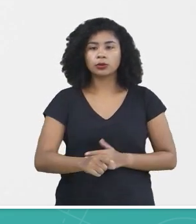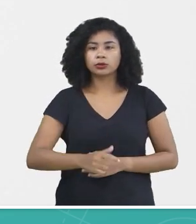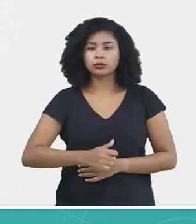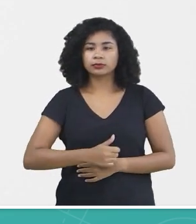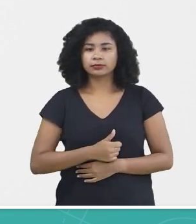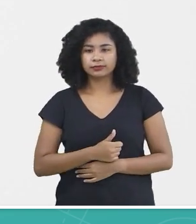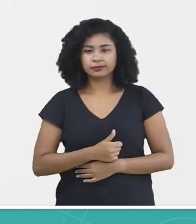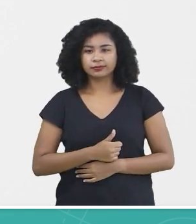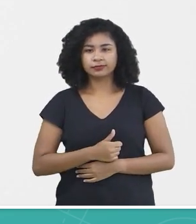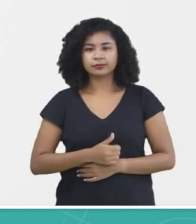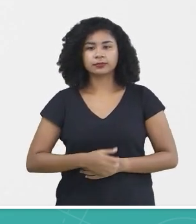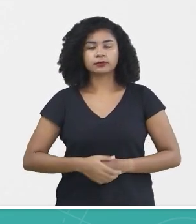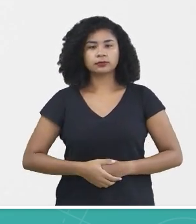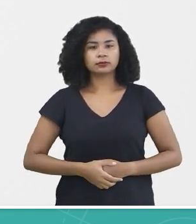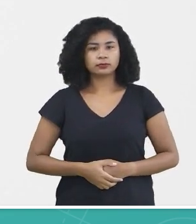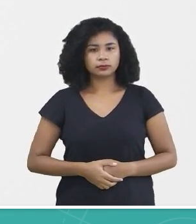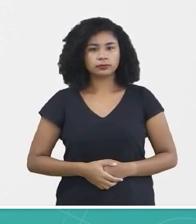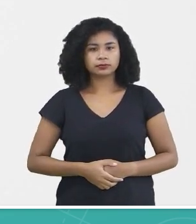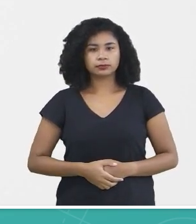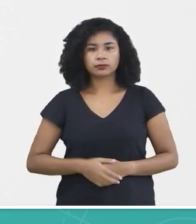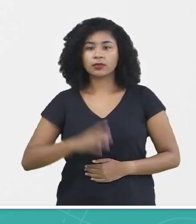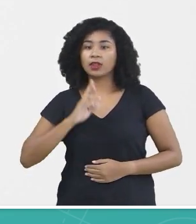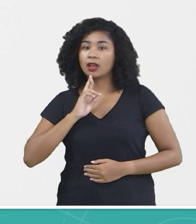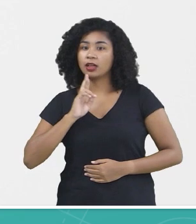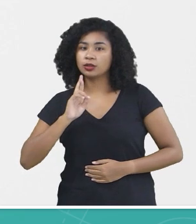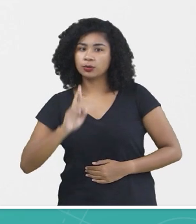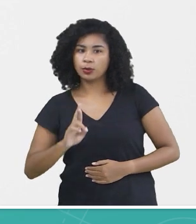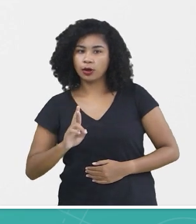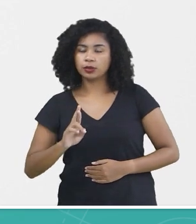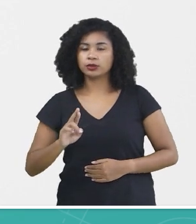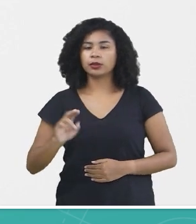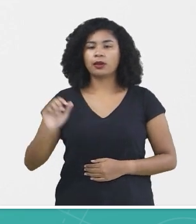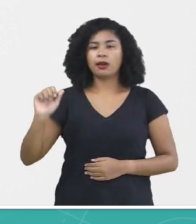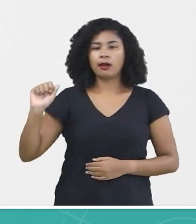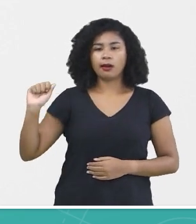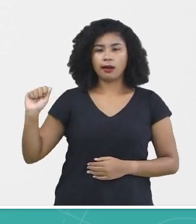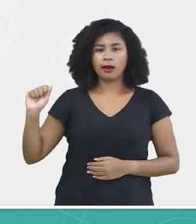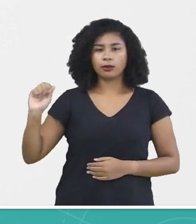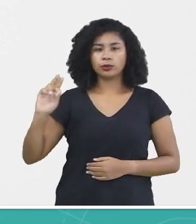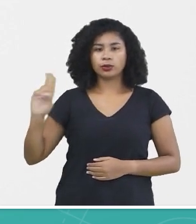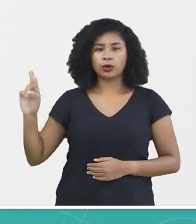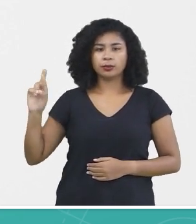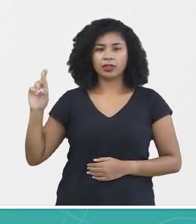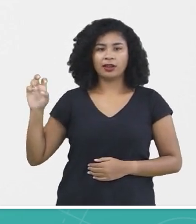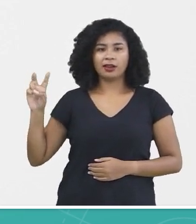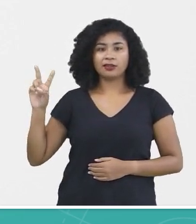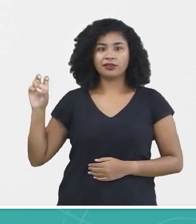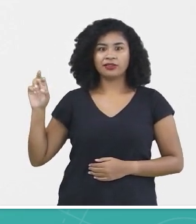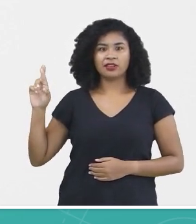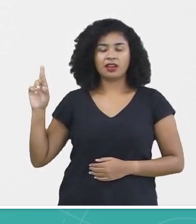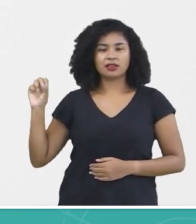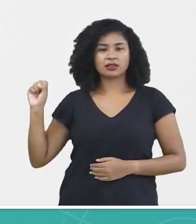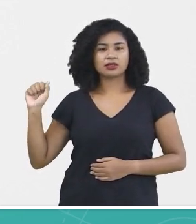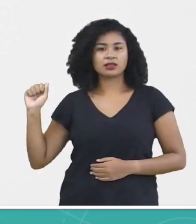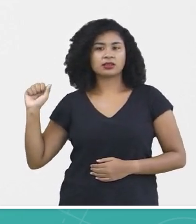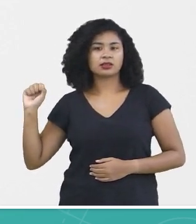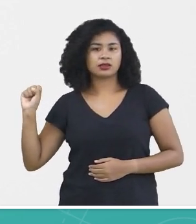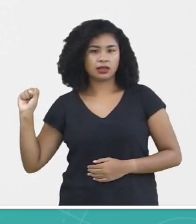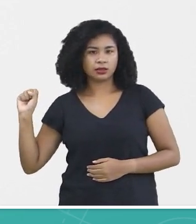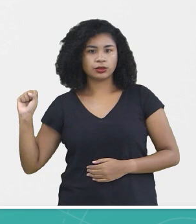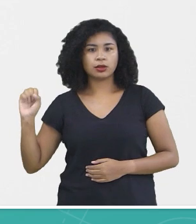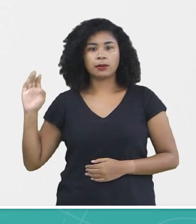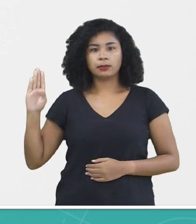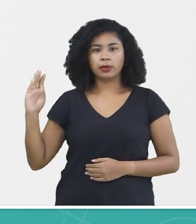tínhamos aí, ó, a primeira resposta da letra A é reversas e da letra B, coplanares. Mas por quê? Qual a ideia que você tem que